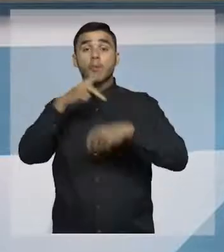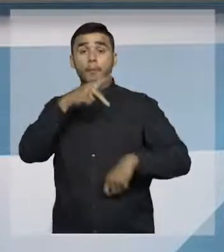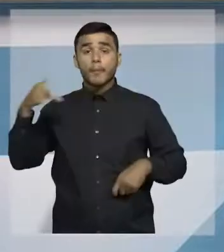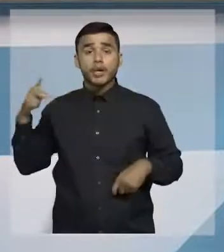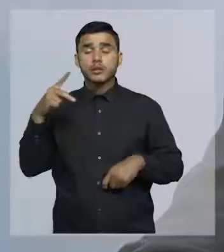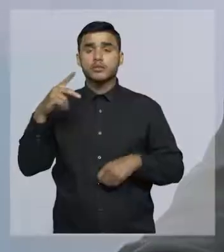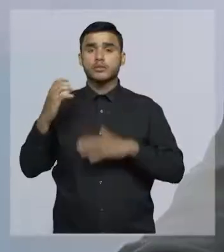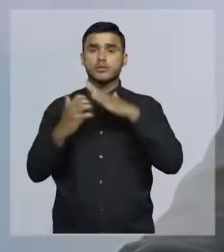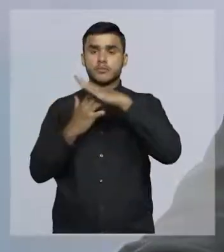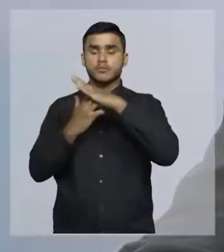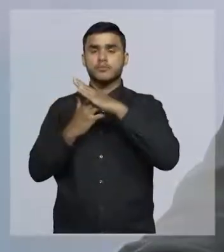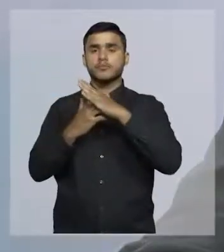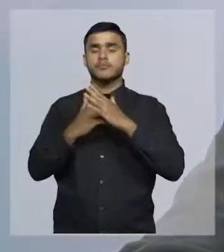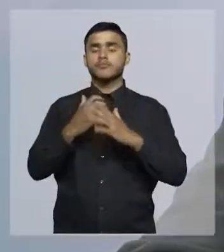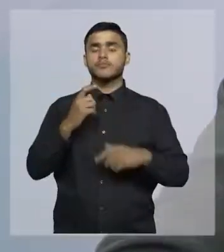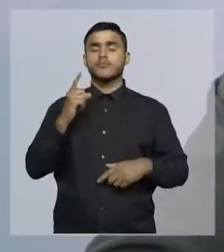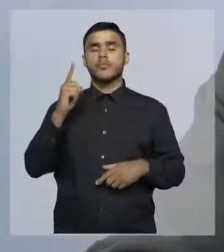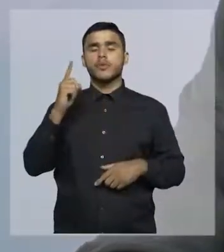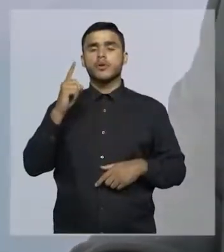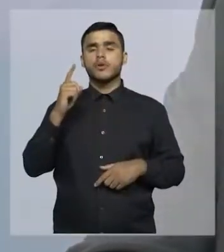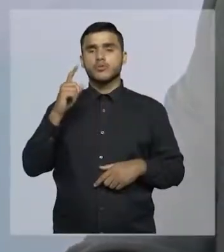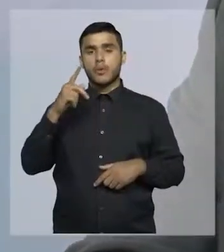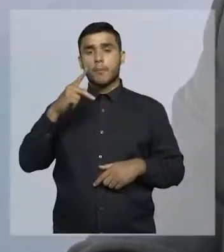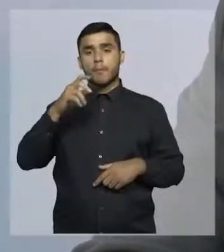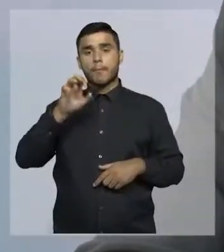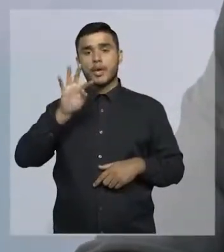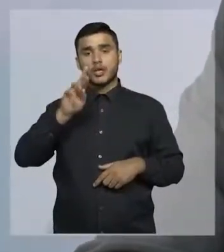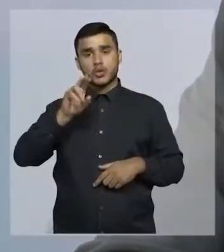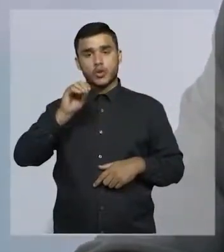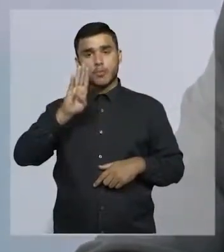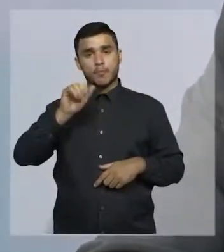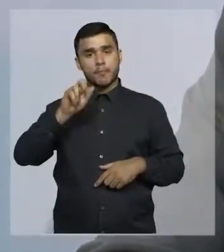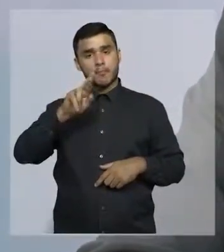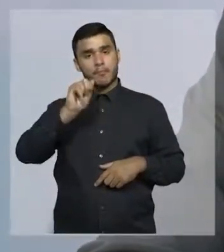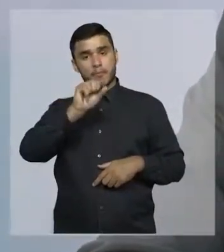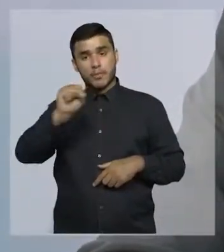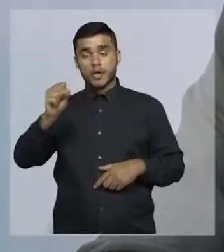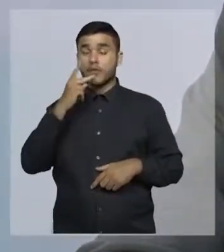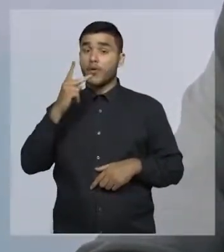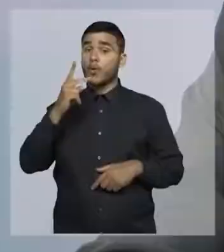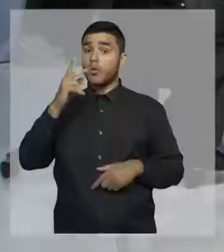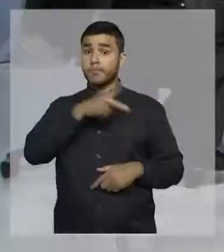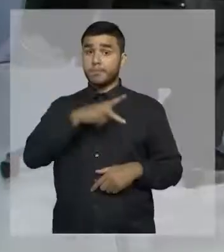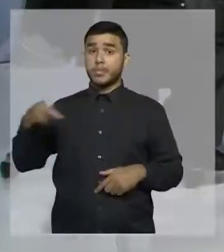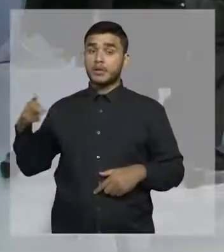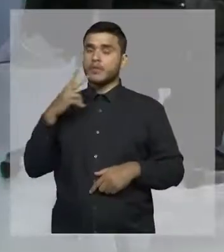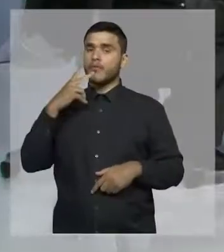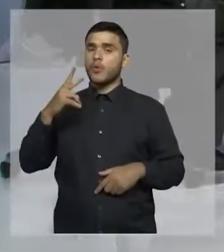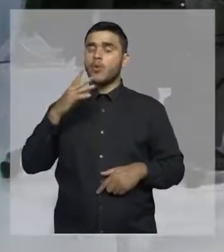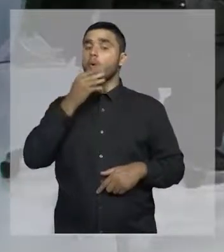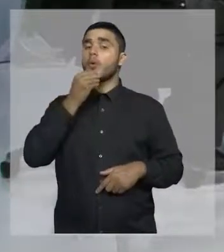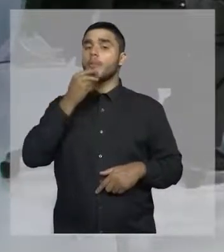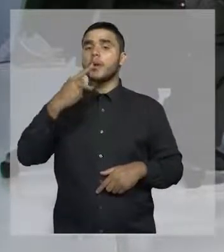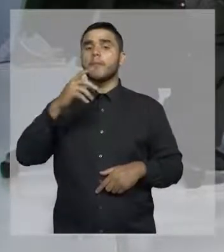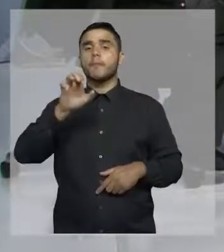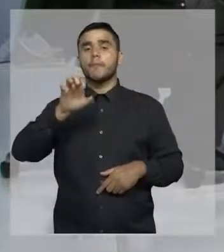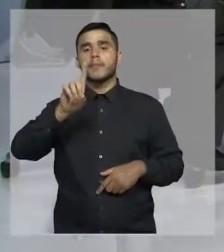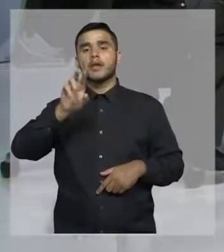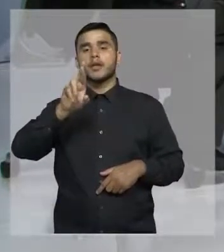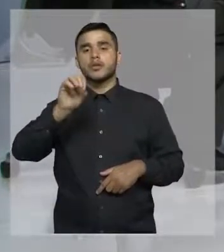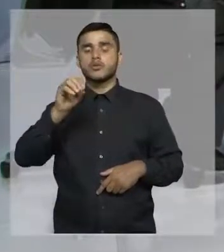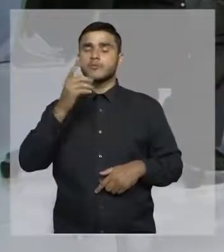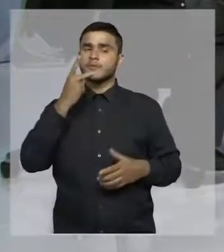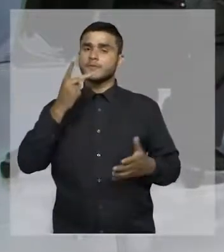Parente. Pedro Parente. Pedro Parente, né? Que teve que engolir a seco, voltar atrás e aceitar, e, em princípio, por